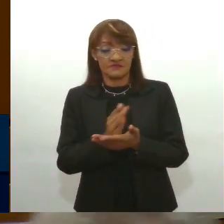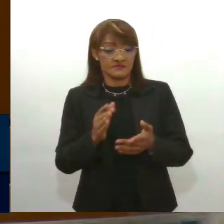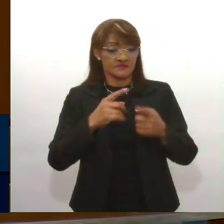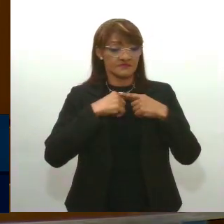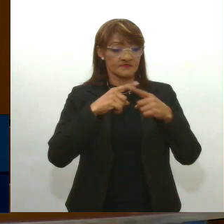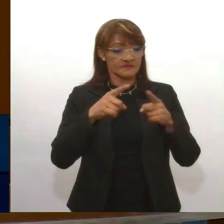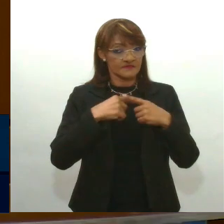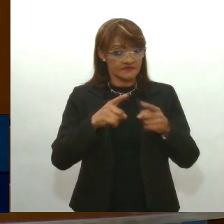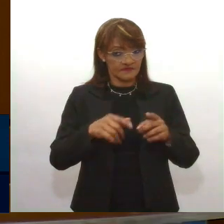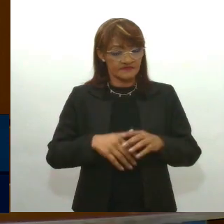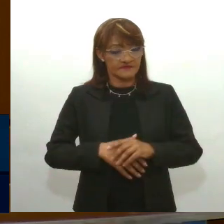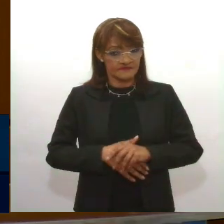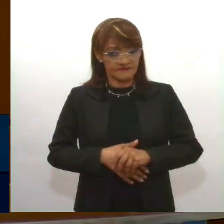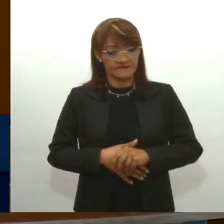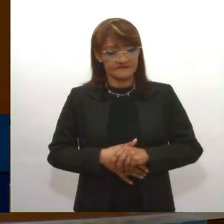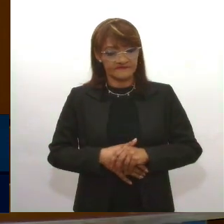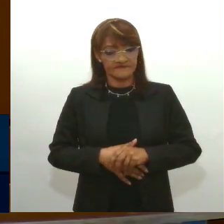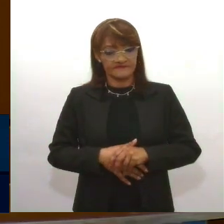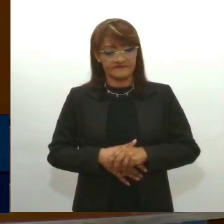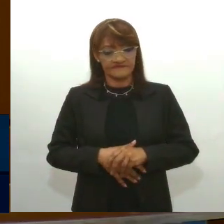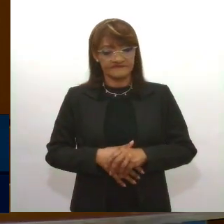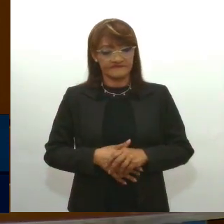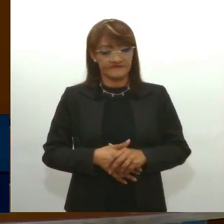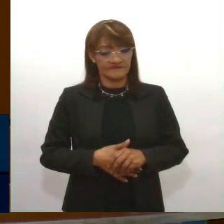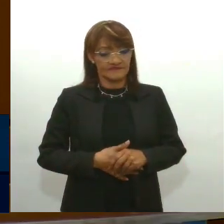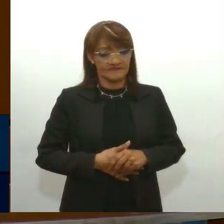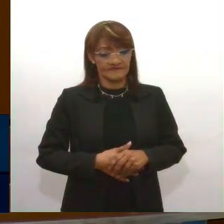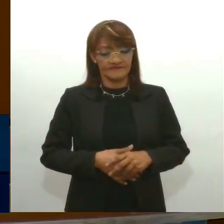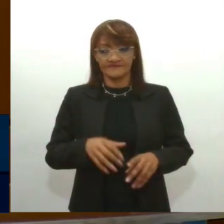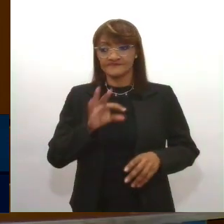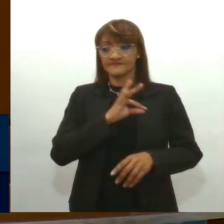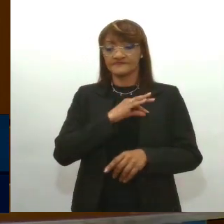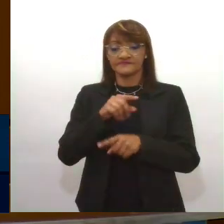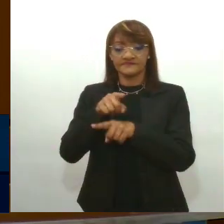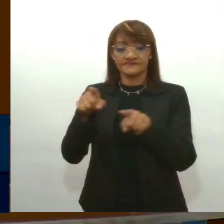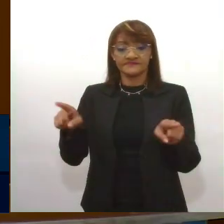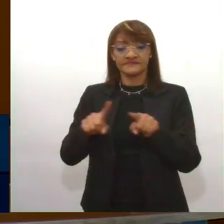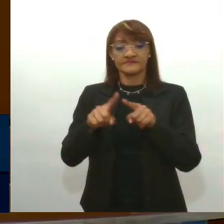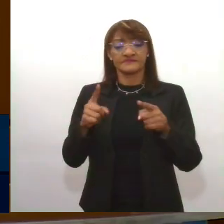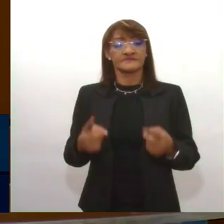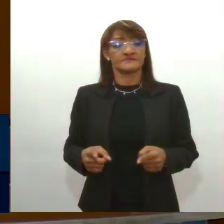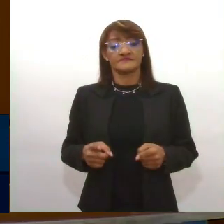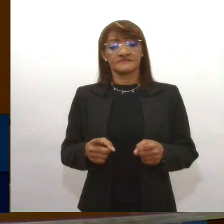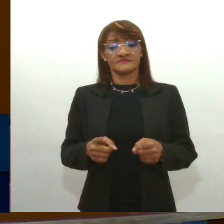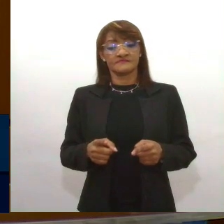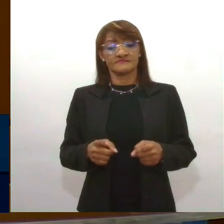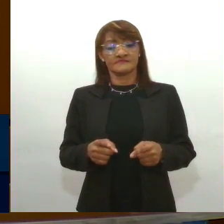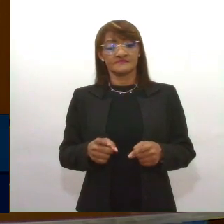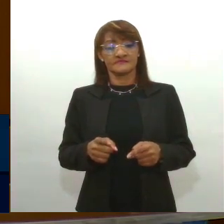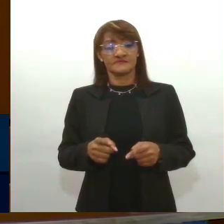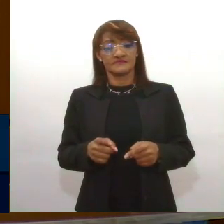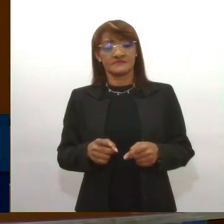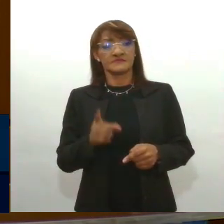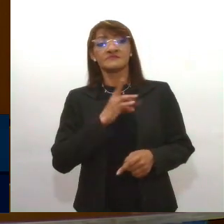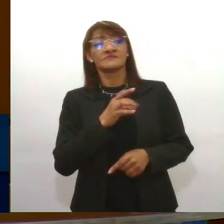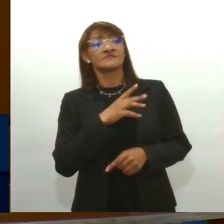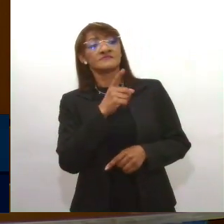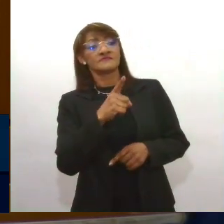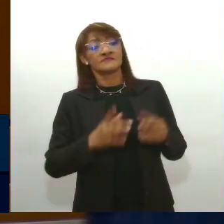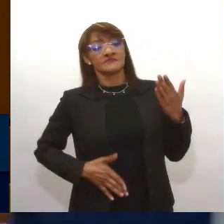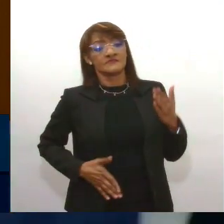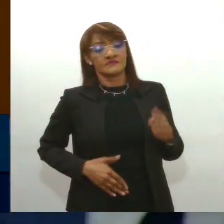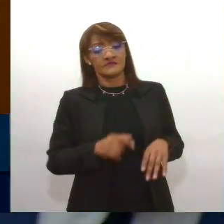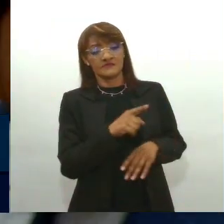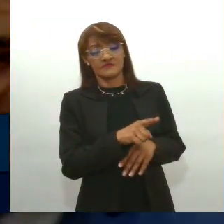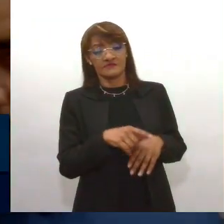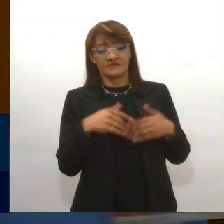do do da polícia mas só quem tem medo de polícia é marginal então o que que houve Quem estava à margem da Lei